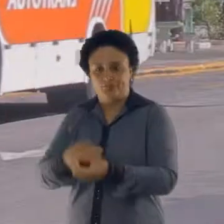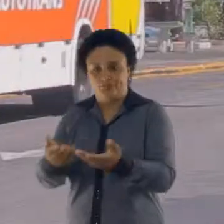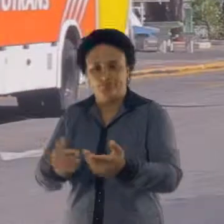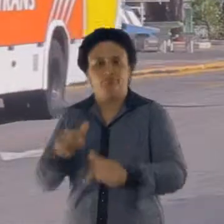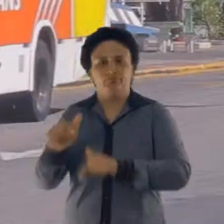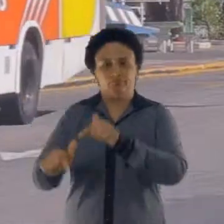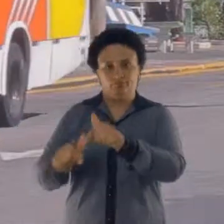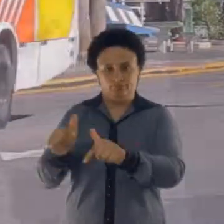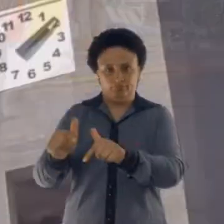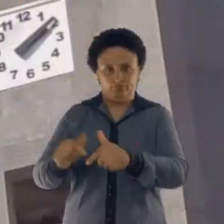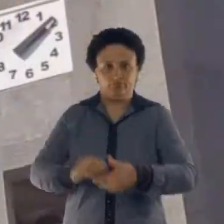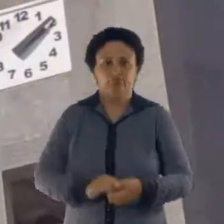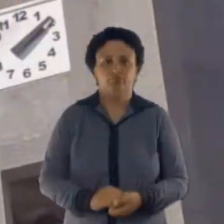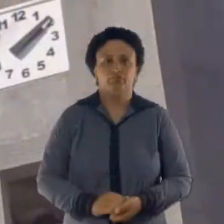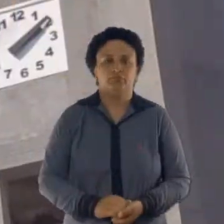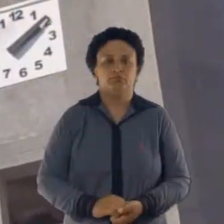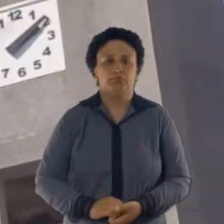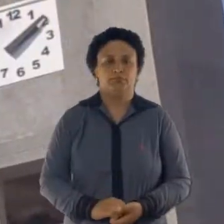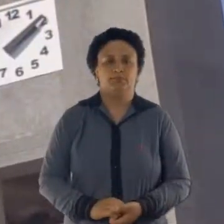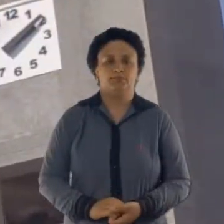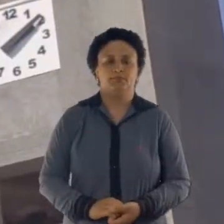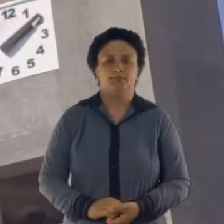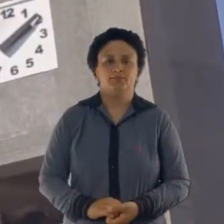prestação de serviços.